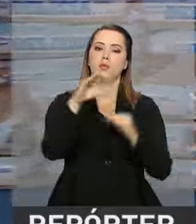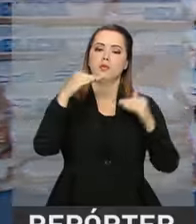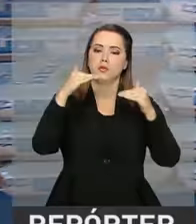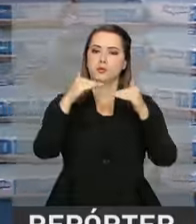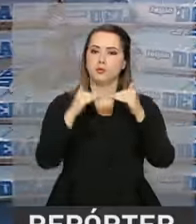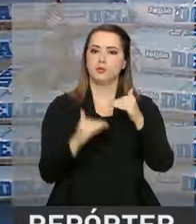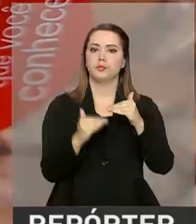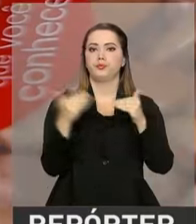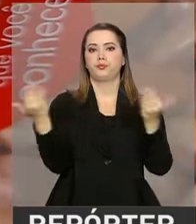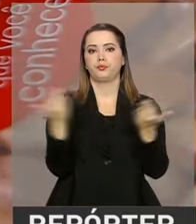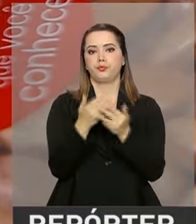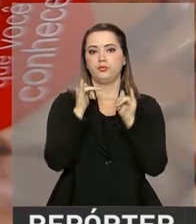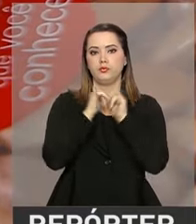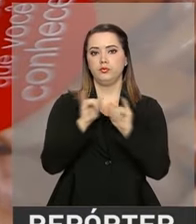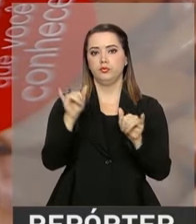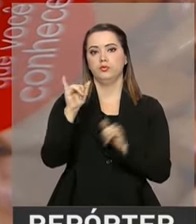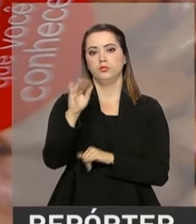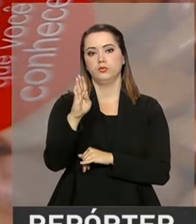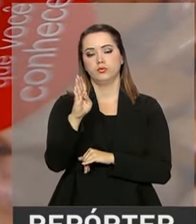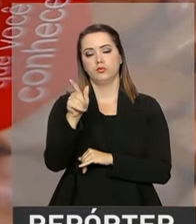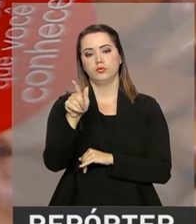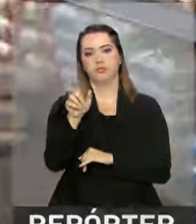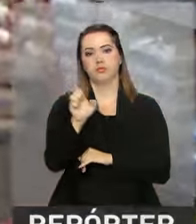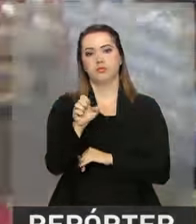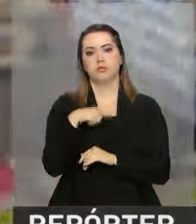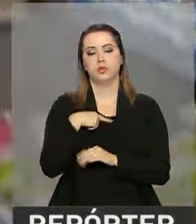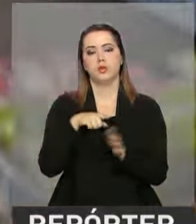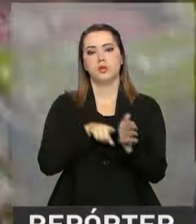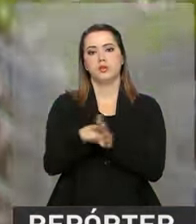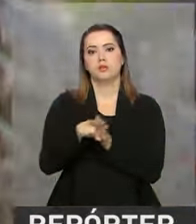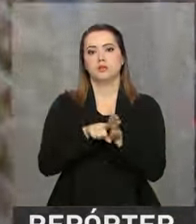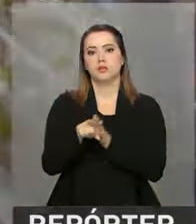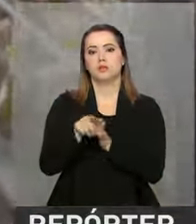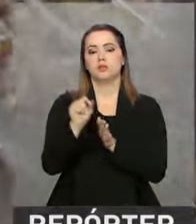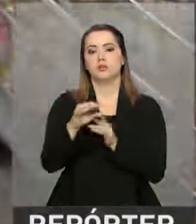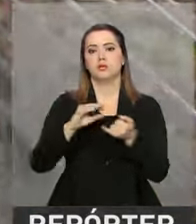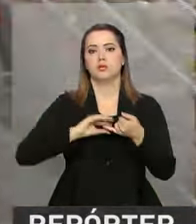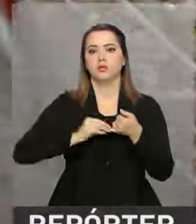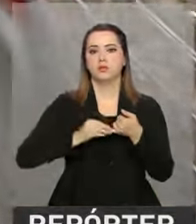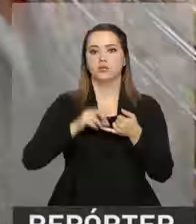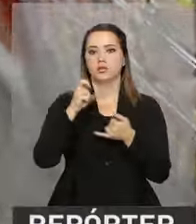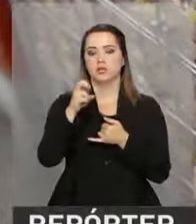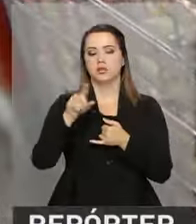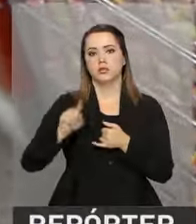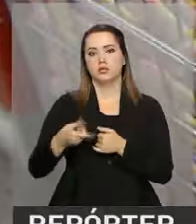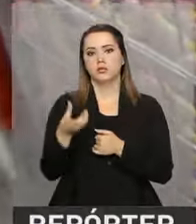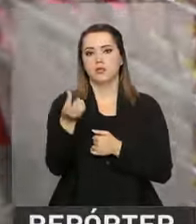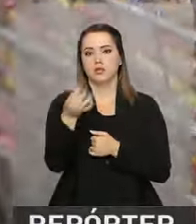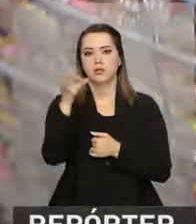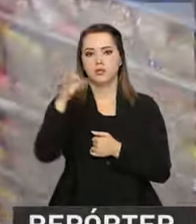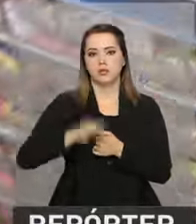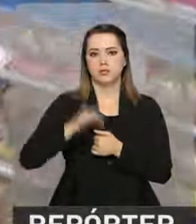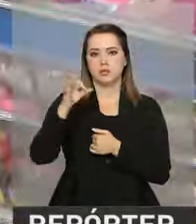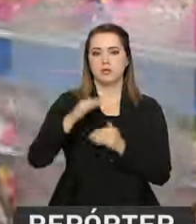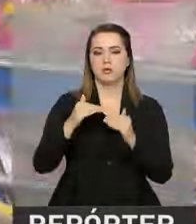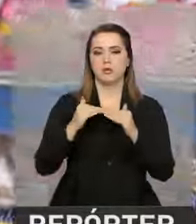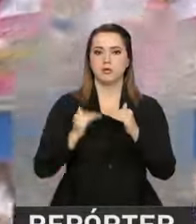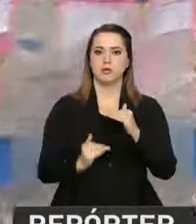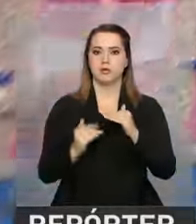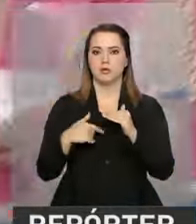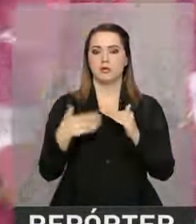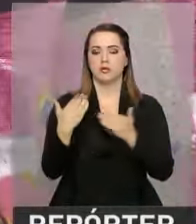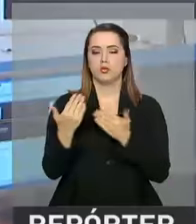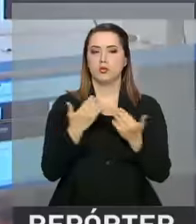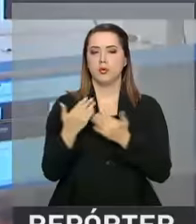IPCA, divulgado hoje pelo IBGE. De acordo com a pesquisa, o produto ficou 5,6% mais barato na passagem de